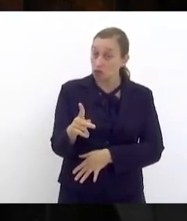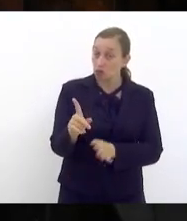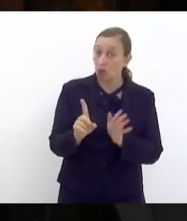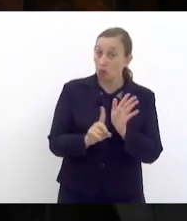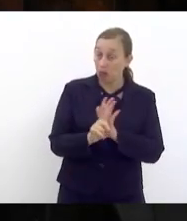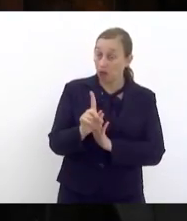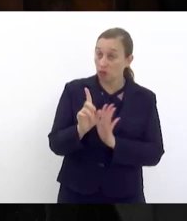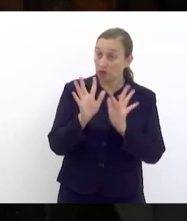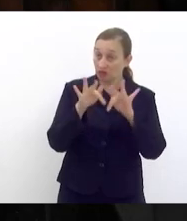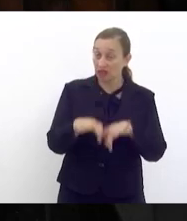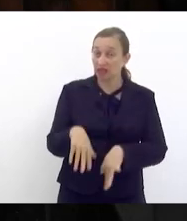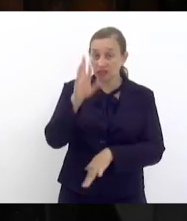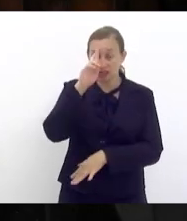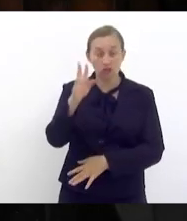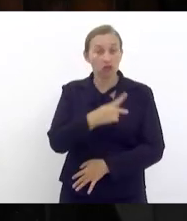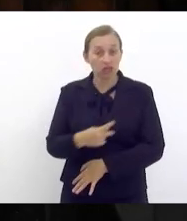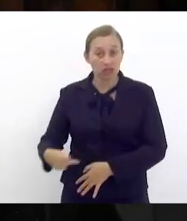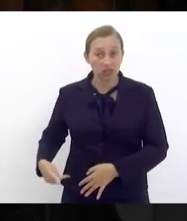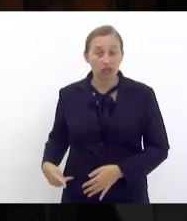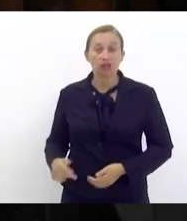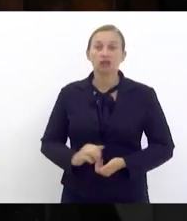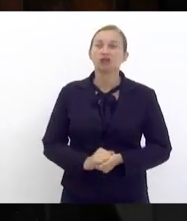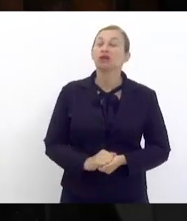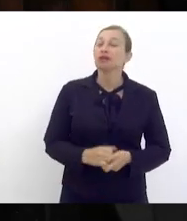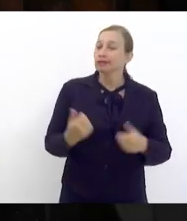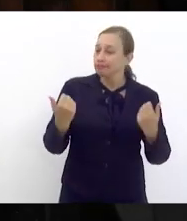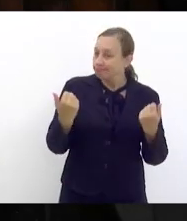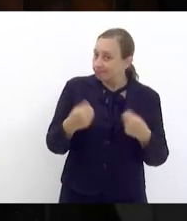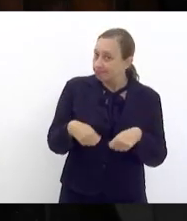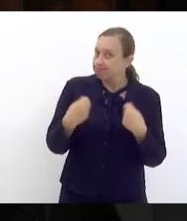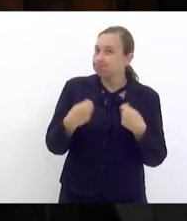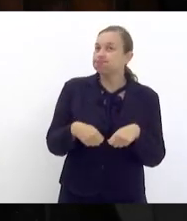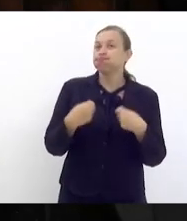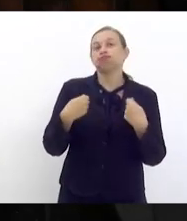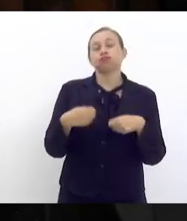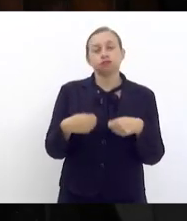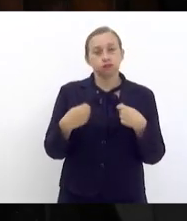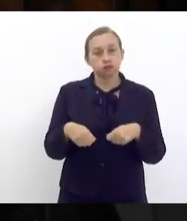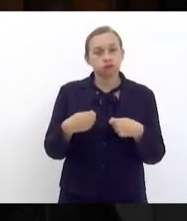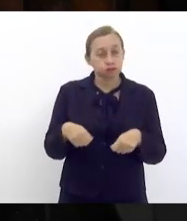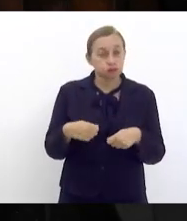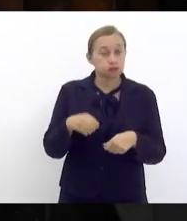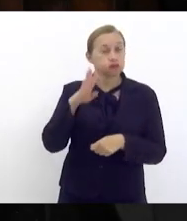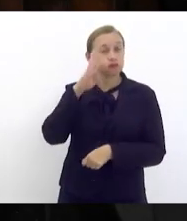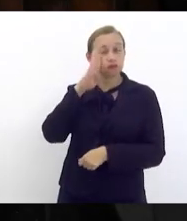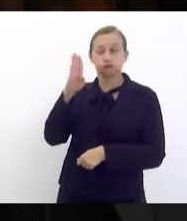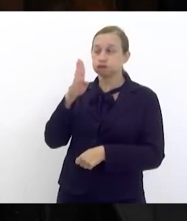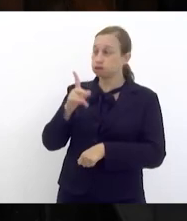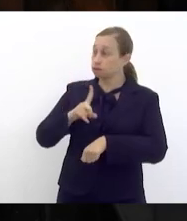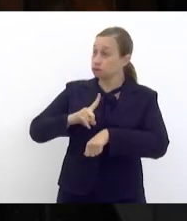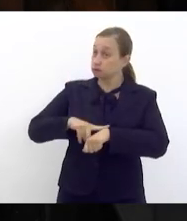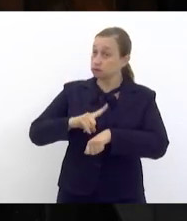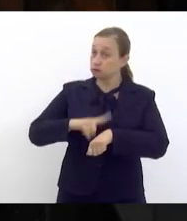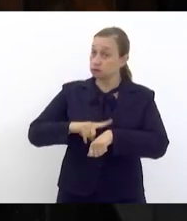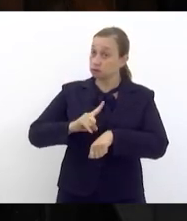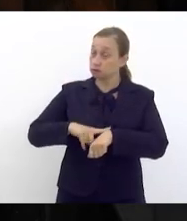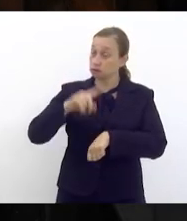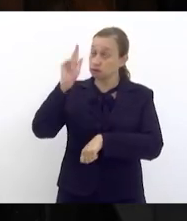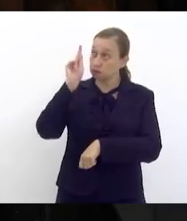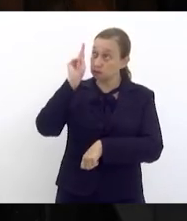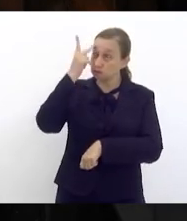e concluindo, senhor presidente, é necessário e fundamental que nesse momento